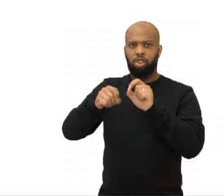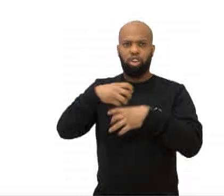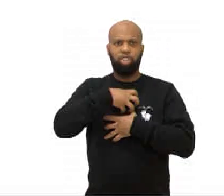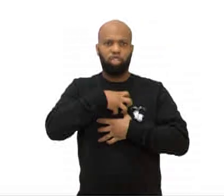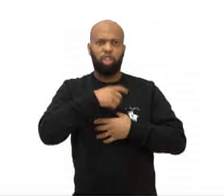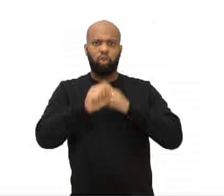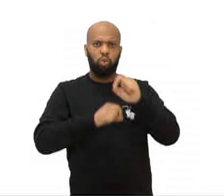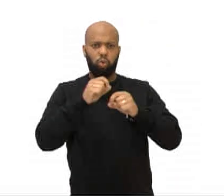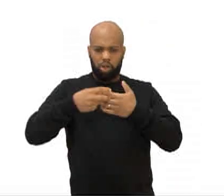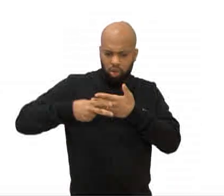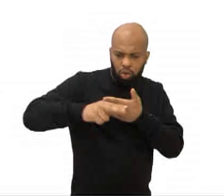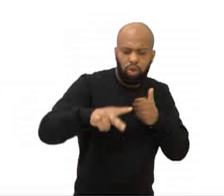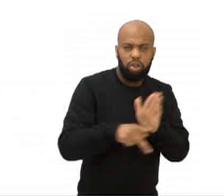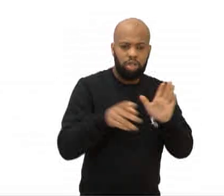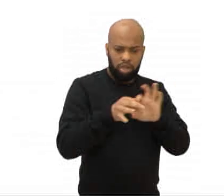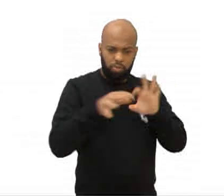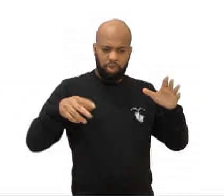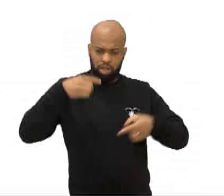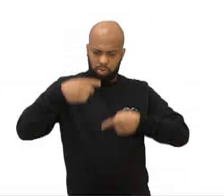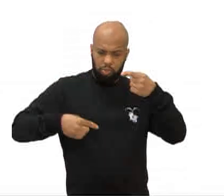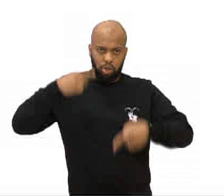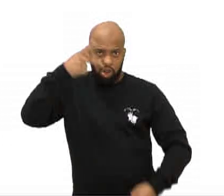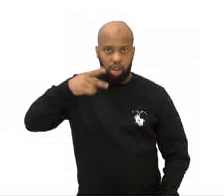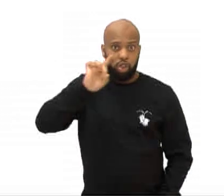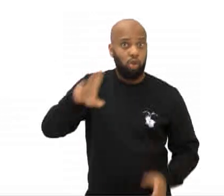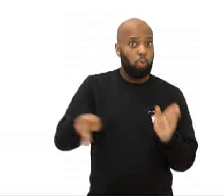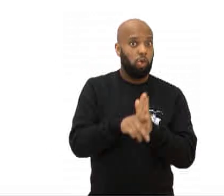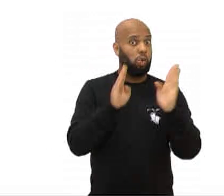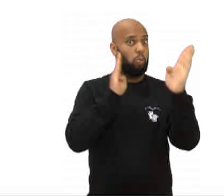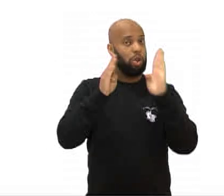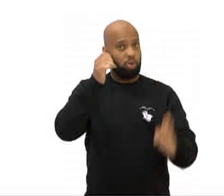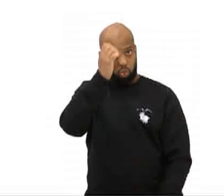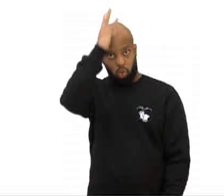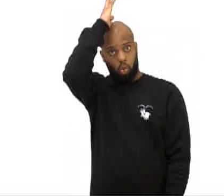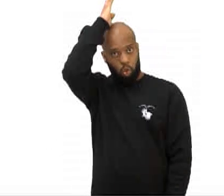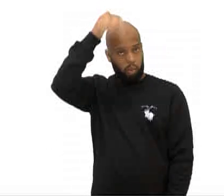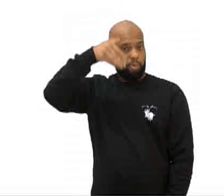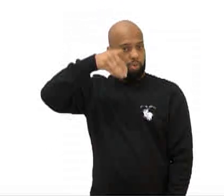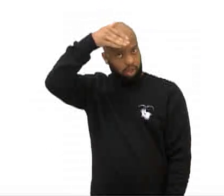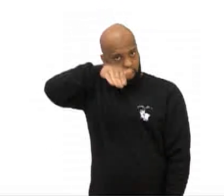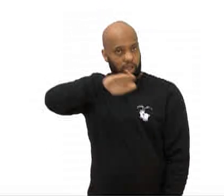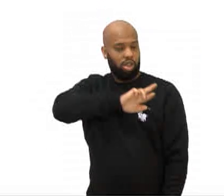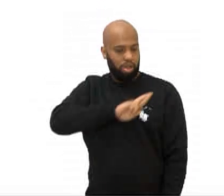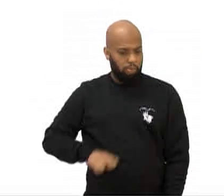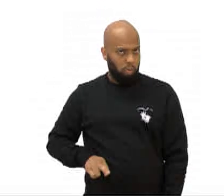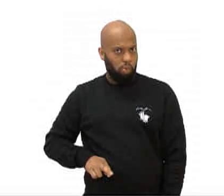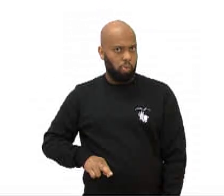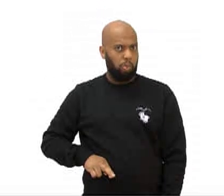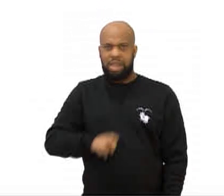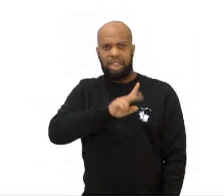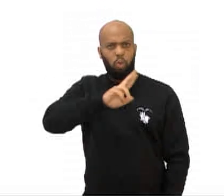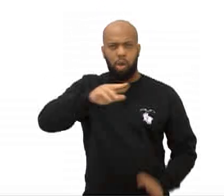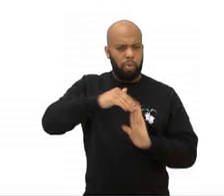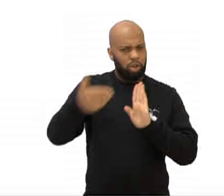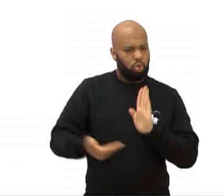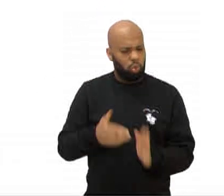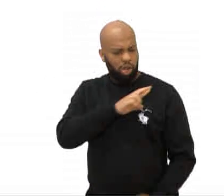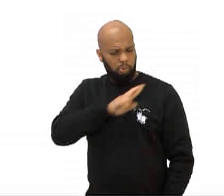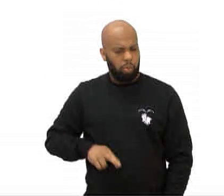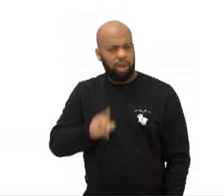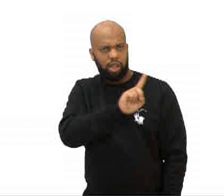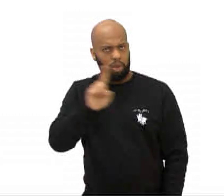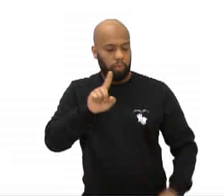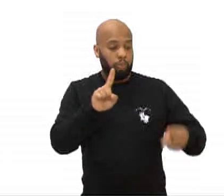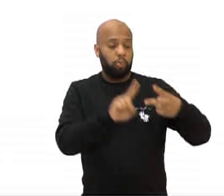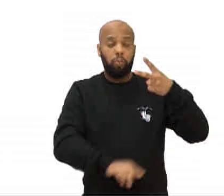liberdade política apenas caberia para o contexto da Roma republicana e não para toda e qualquer república? Ou B.